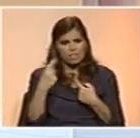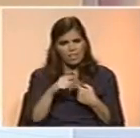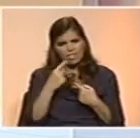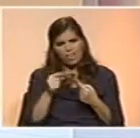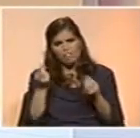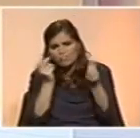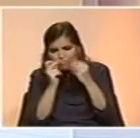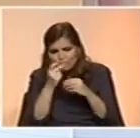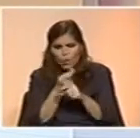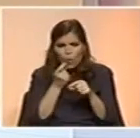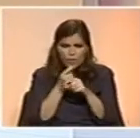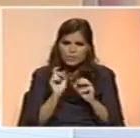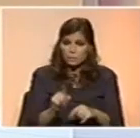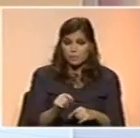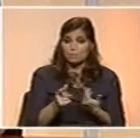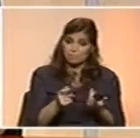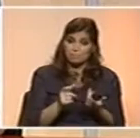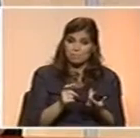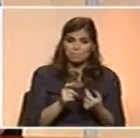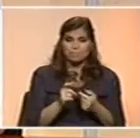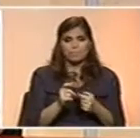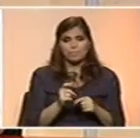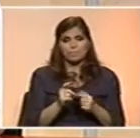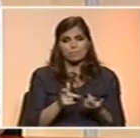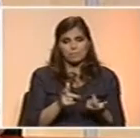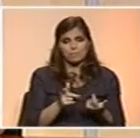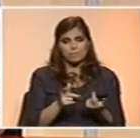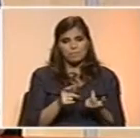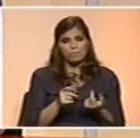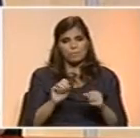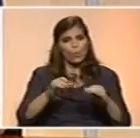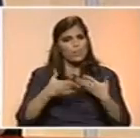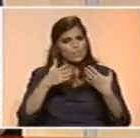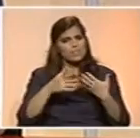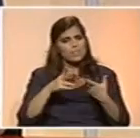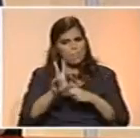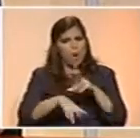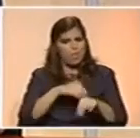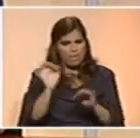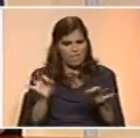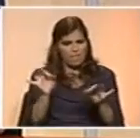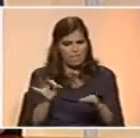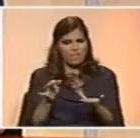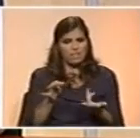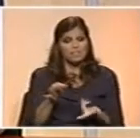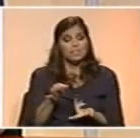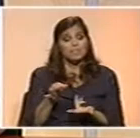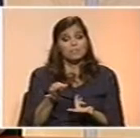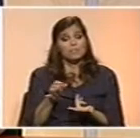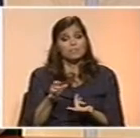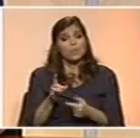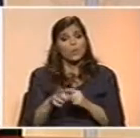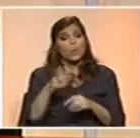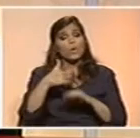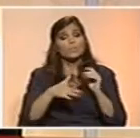interessante. Porque no início, de facto, houve ali uma certa moda. O que se passou também, e aqui eu peço a